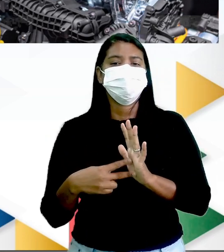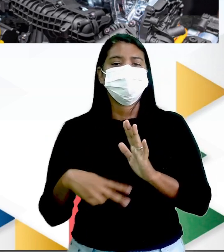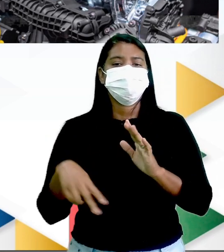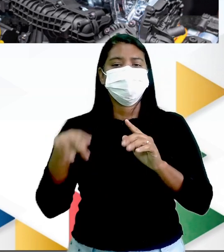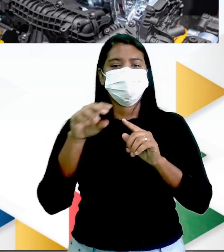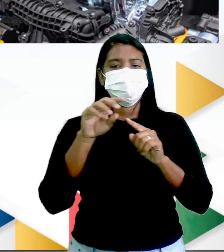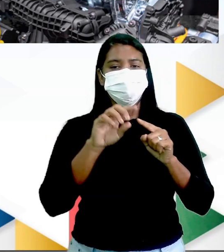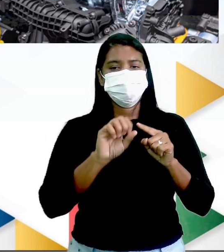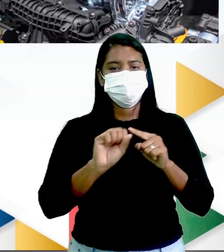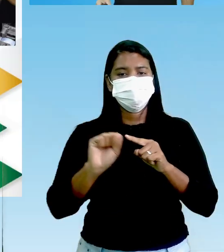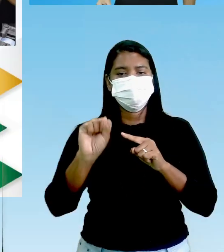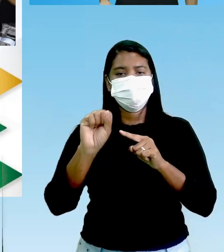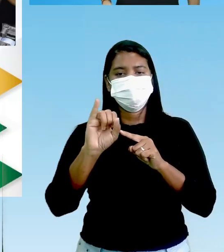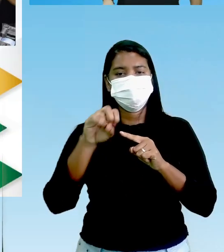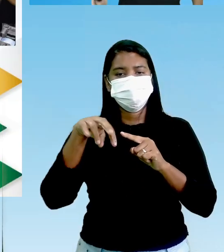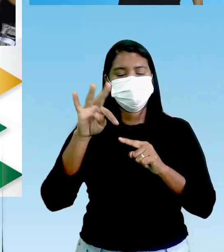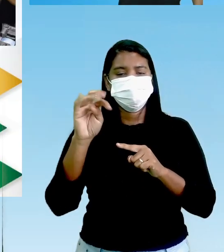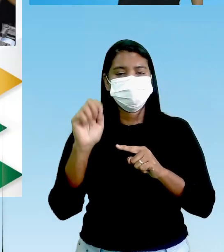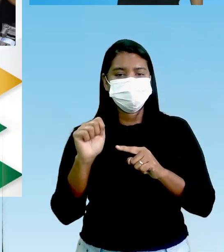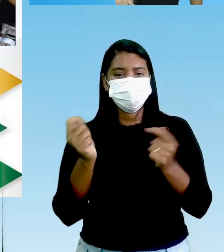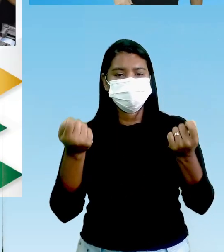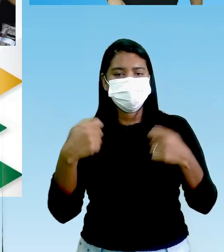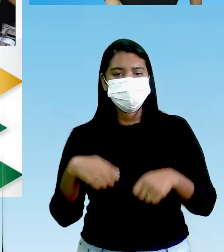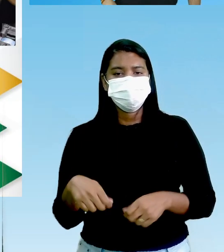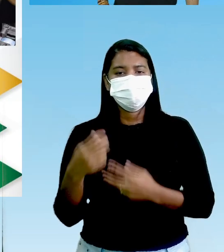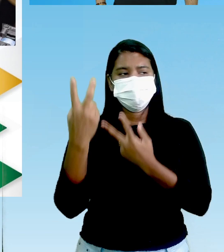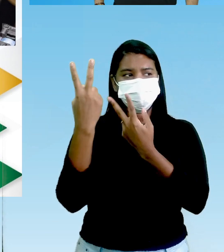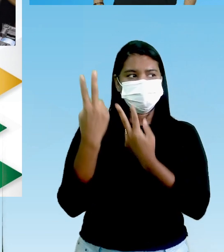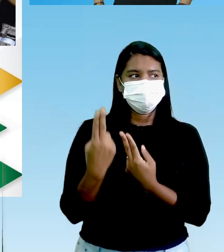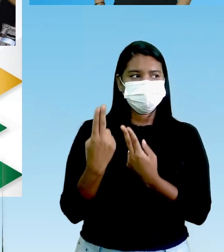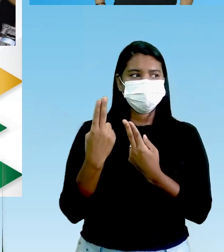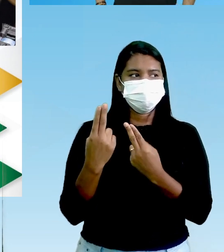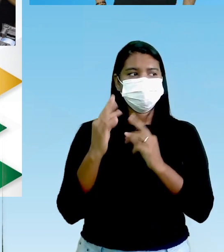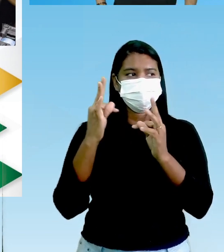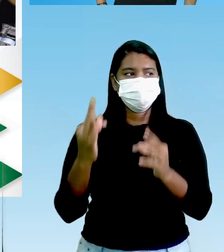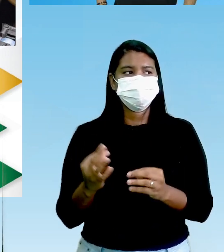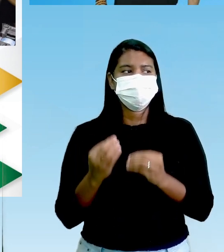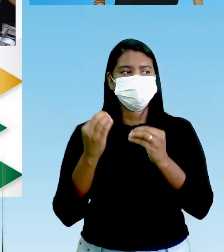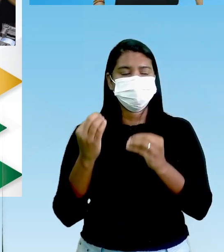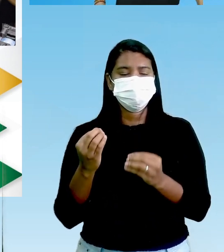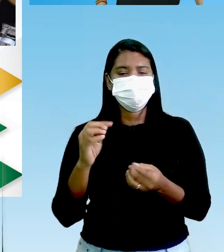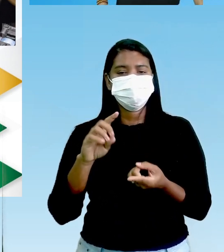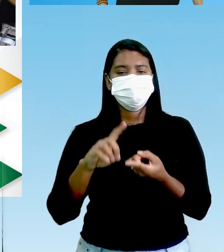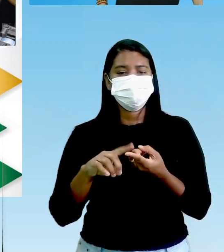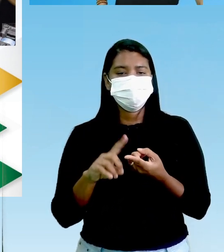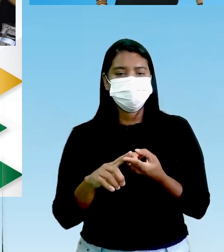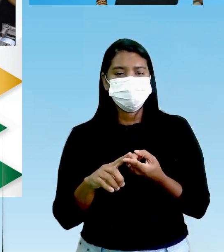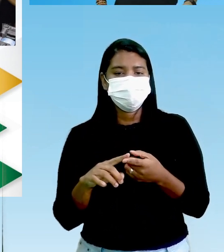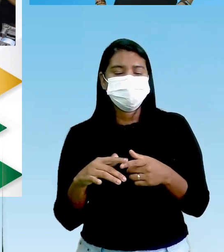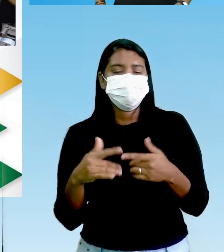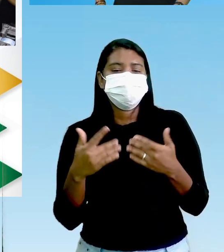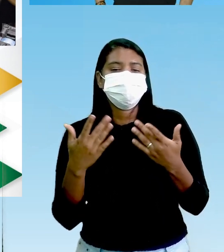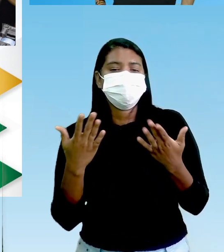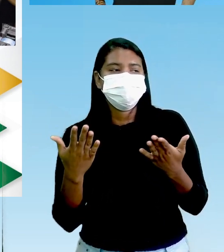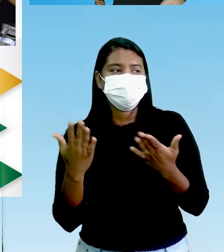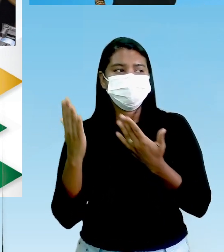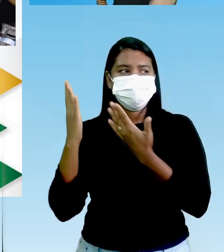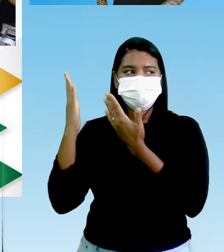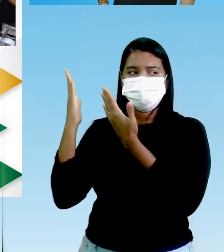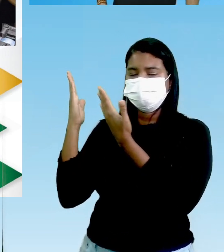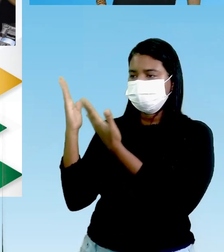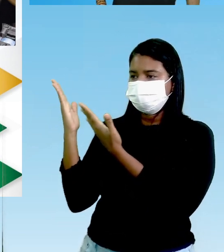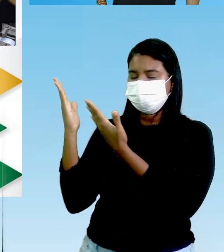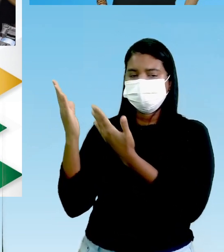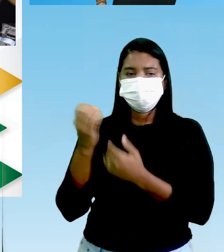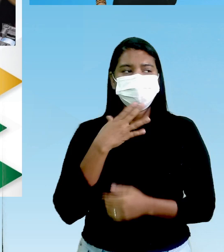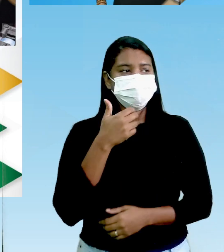com a energia potencial é igual em todos os instantes e em quaisquer posição. É bom que a